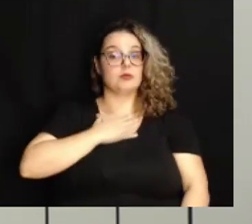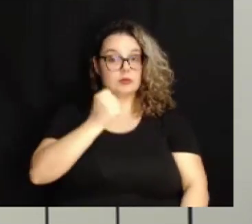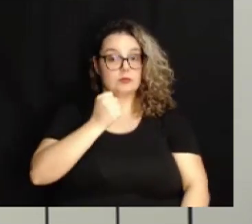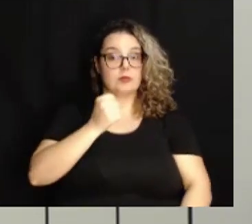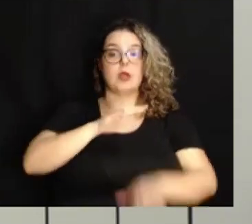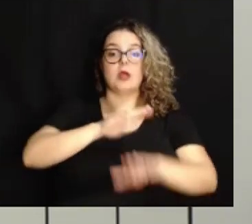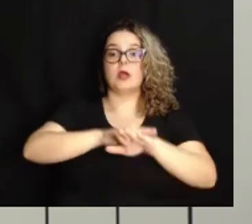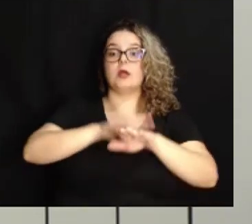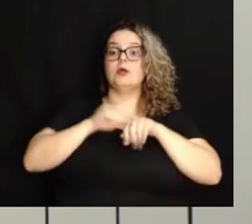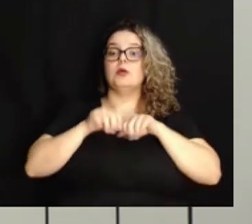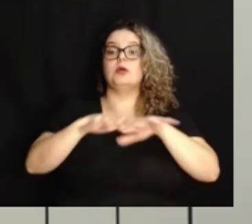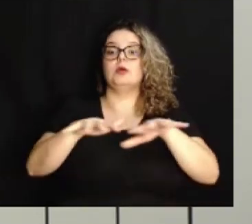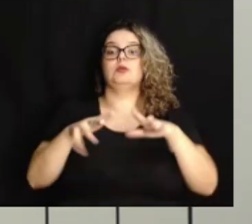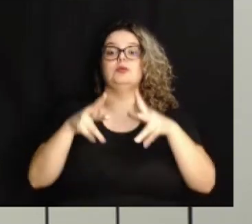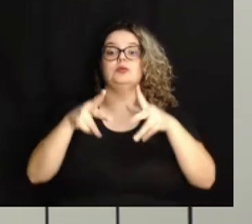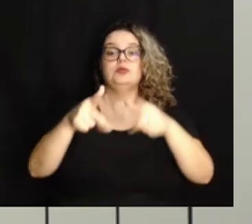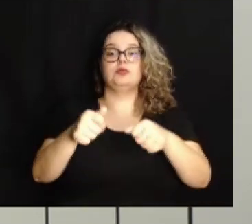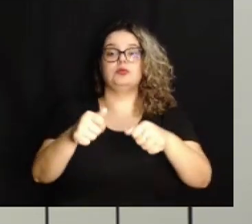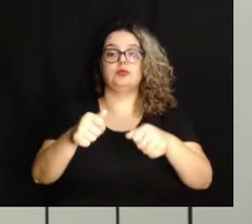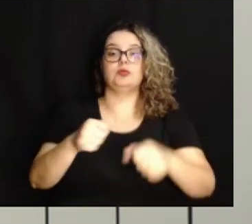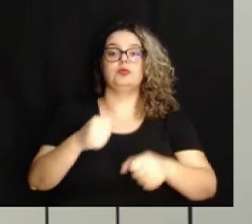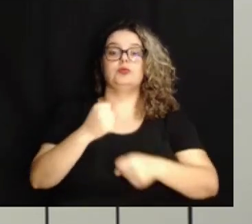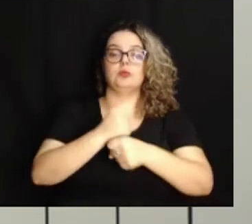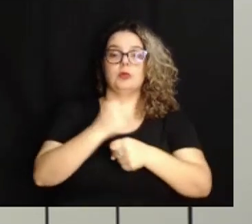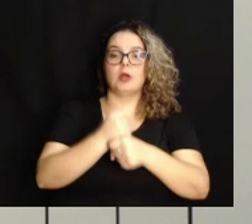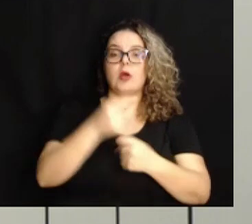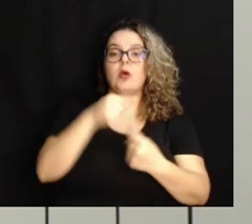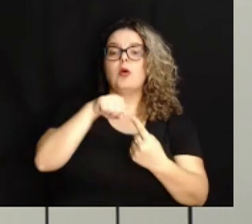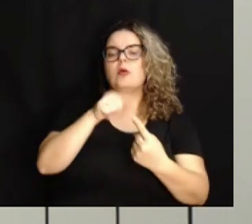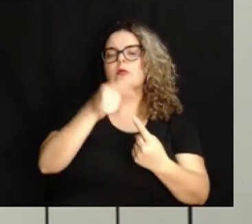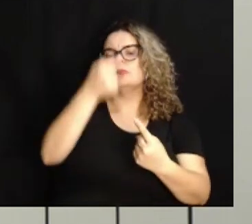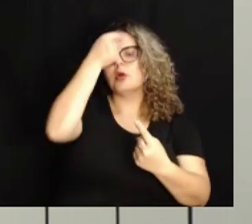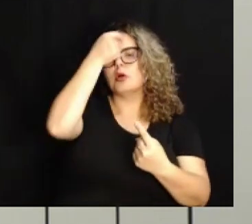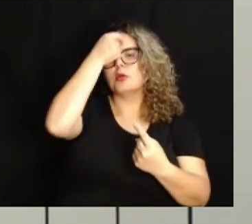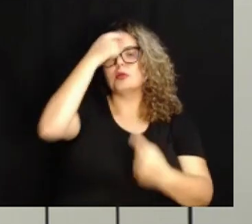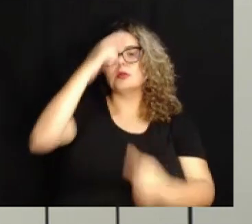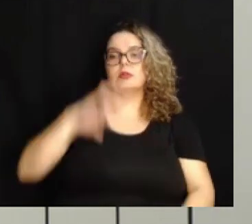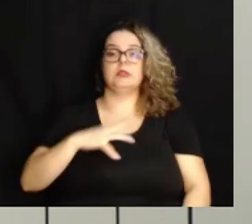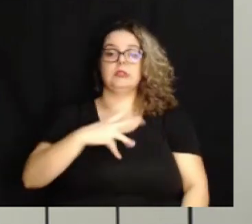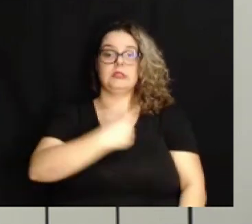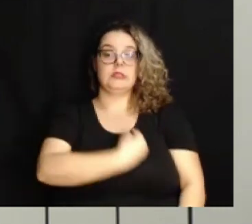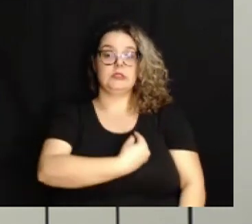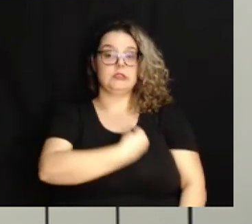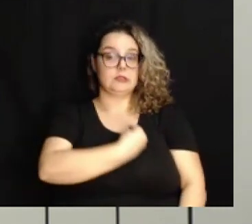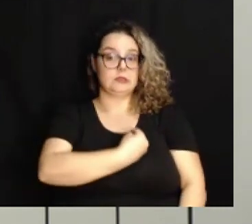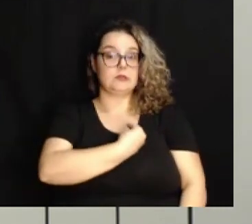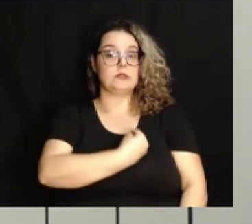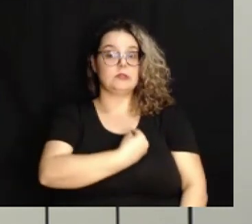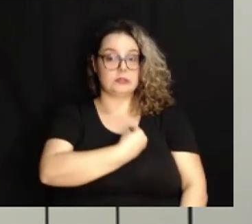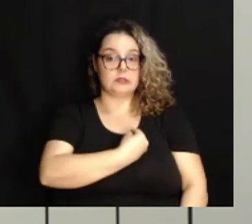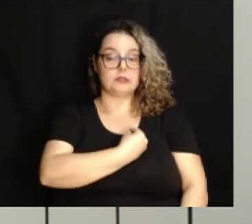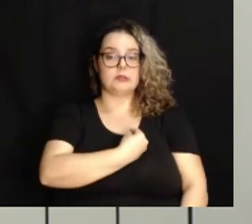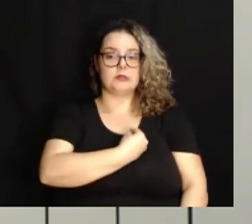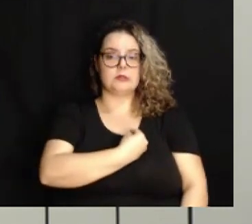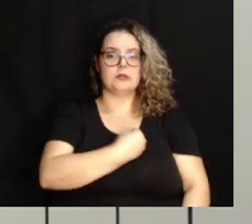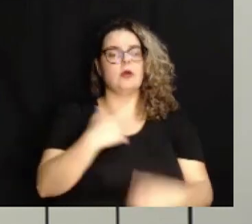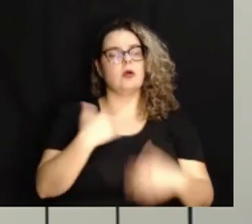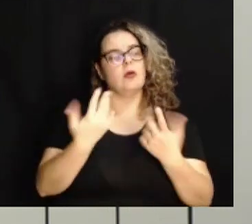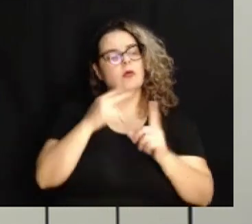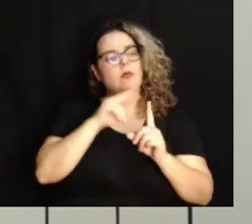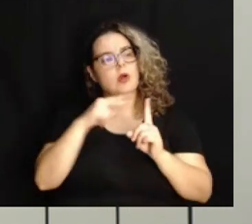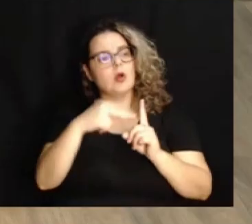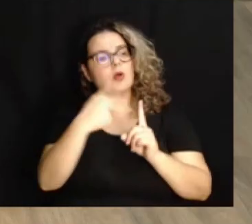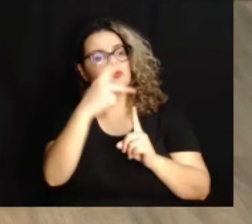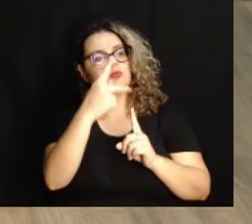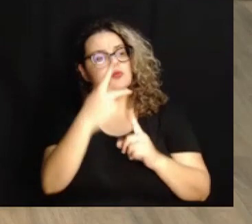com o objetivo de conscientizar e salvar vidas. Qual é o seu ponto de vista sobre